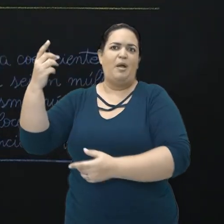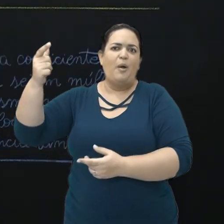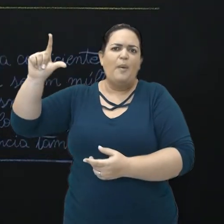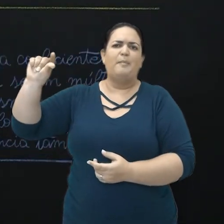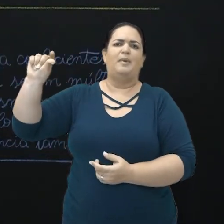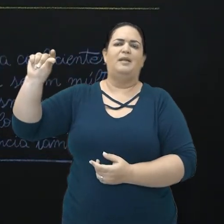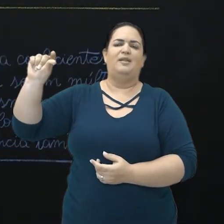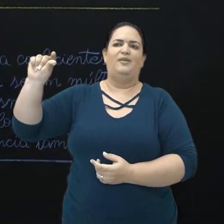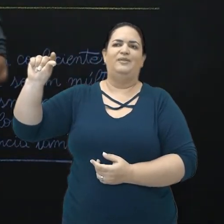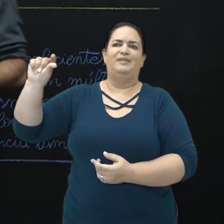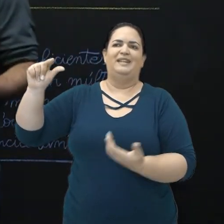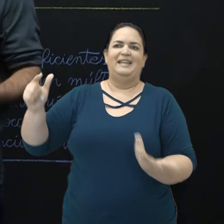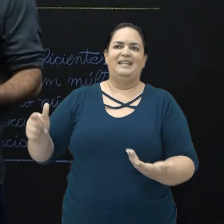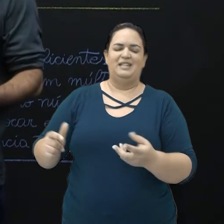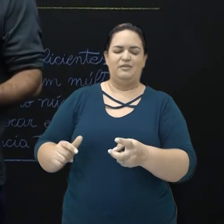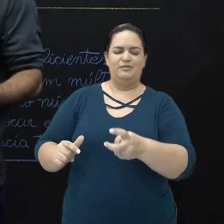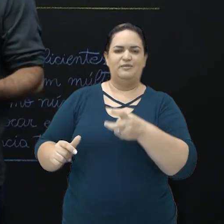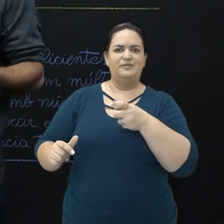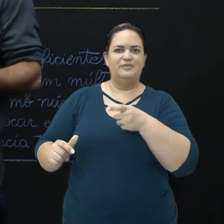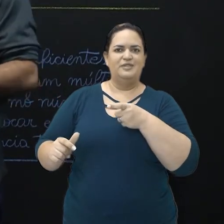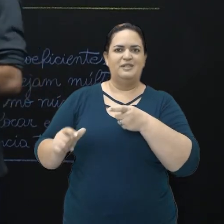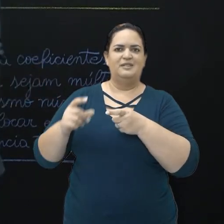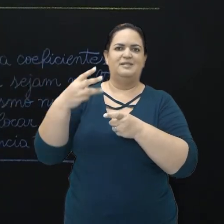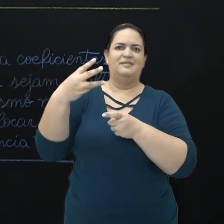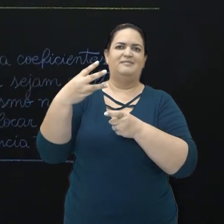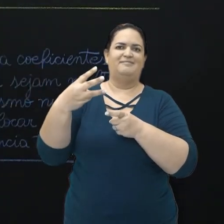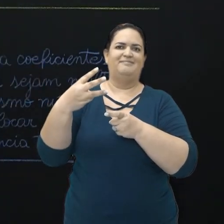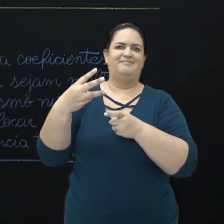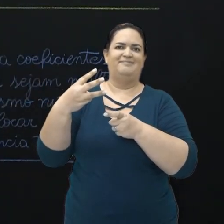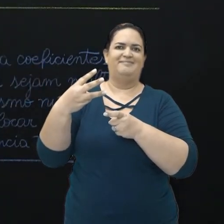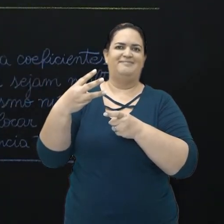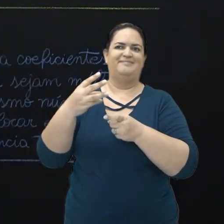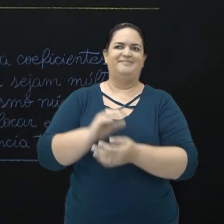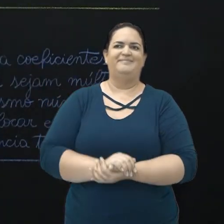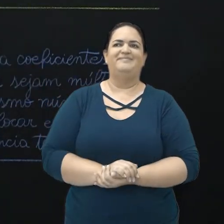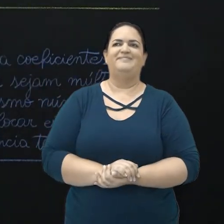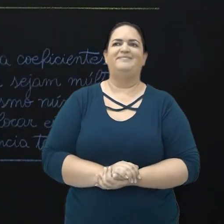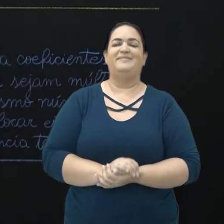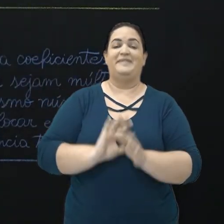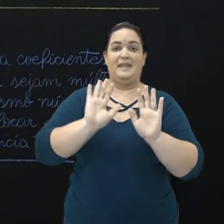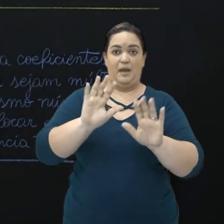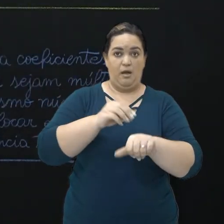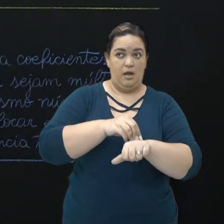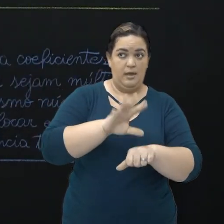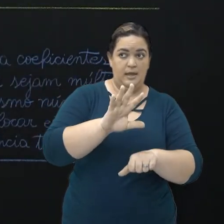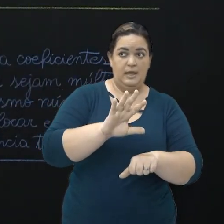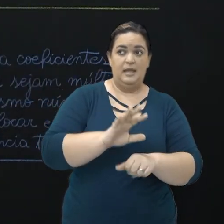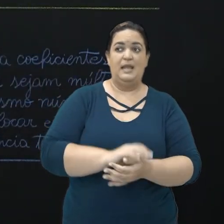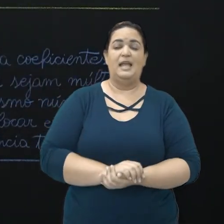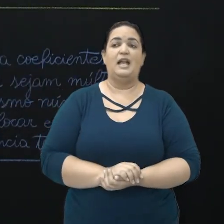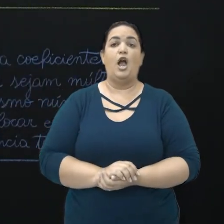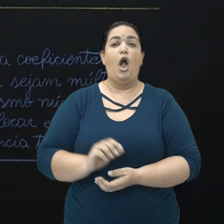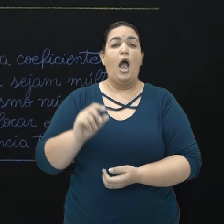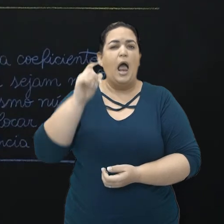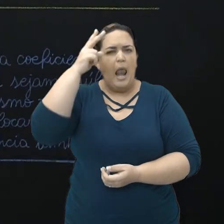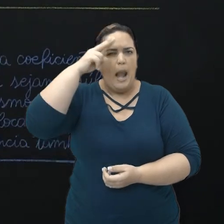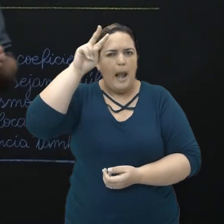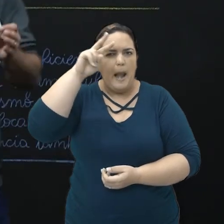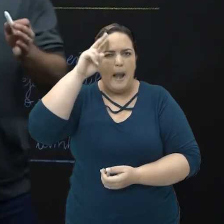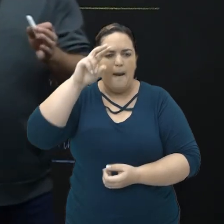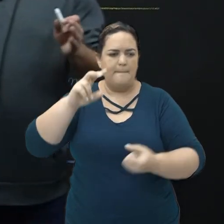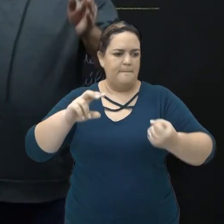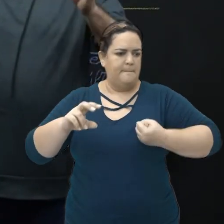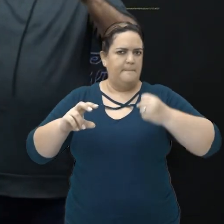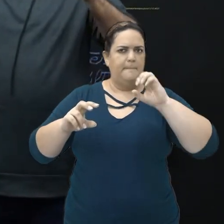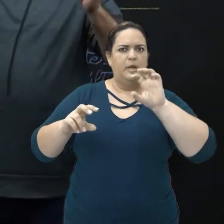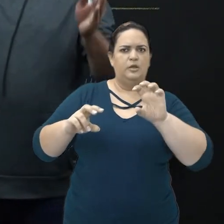isso que aqui nós temos x ao cubo. Em seguida, vamos lá. Em relação aos coeficientes, para que a gente descubra